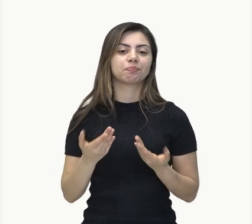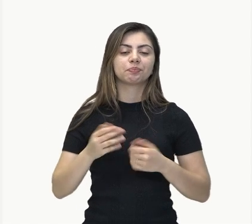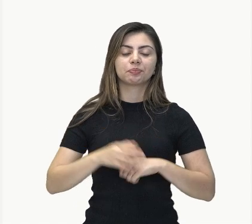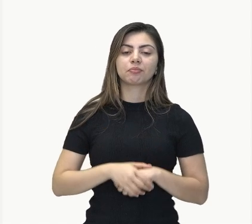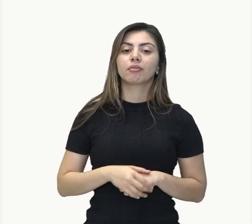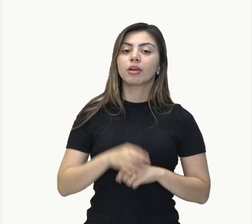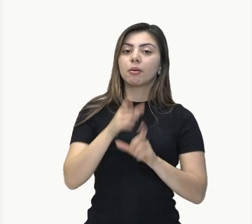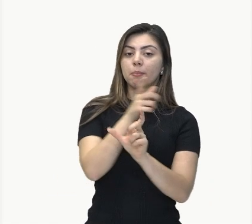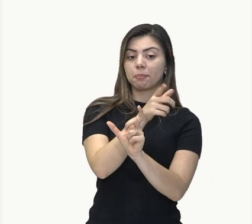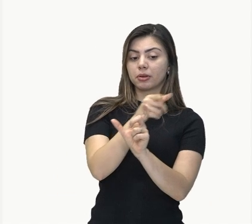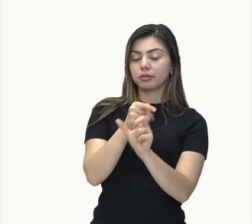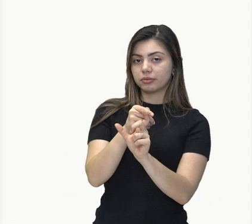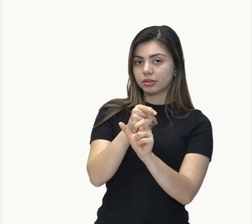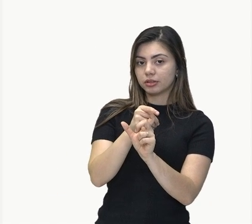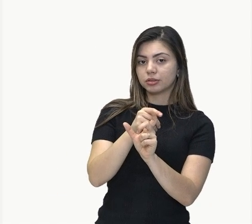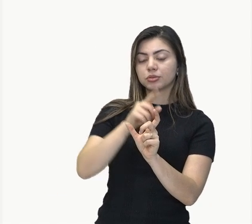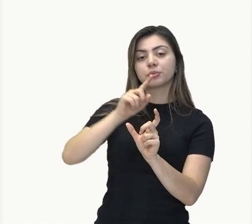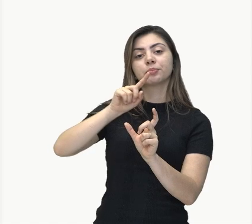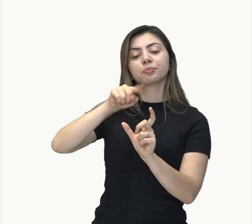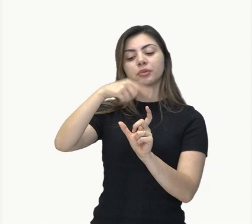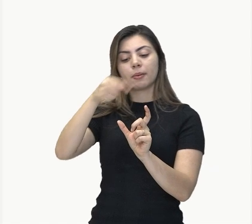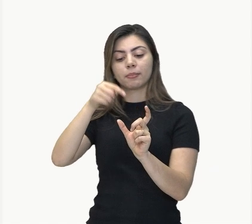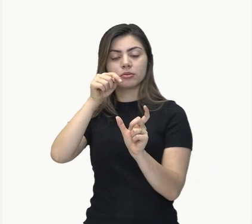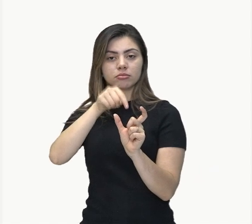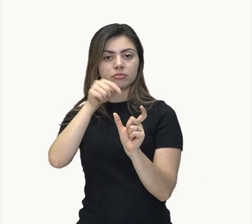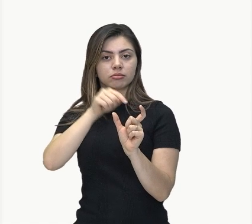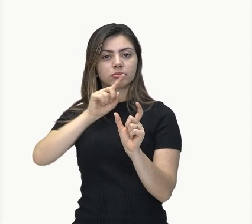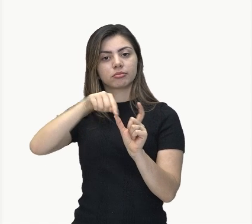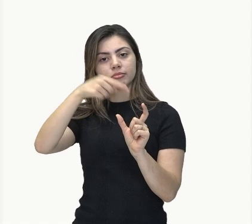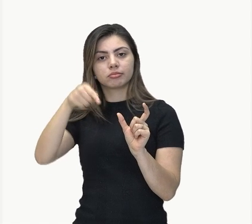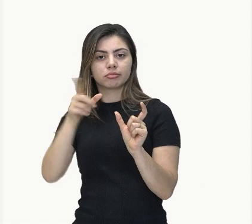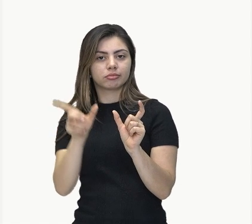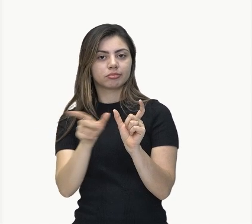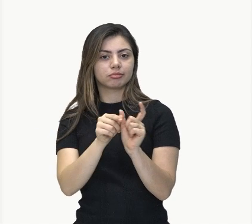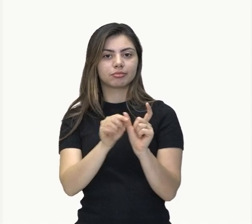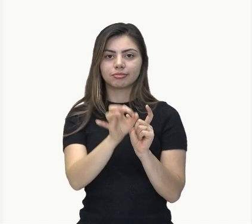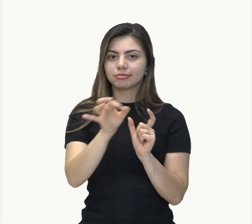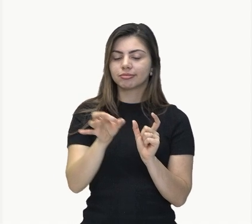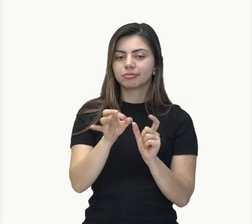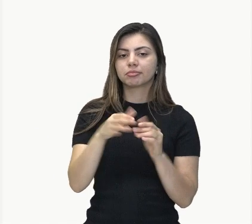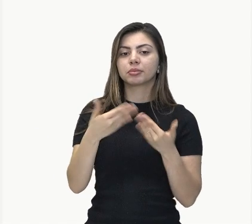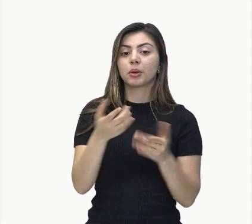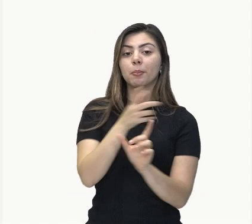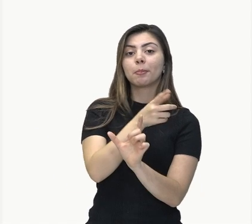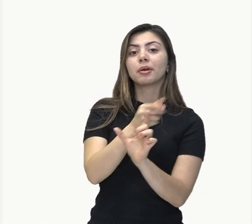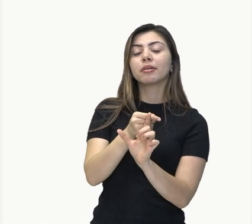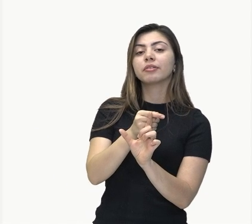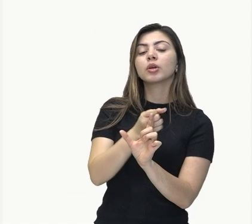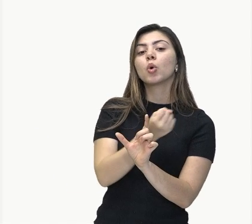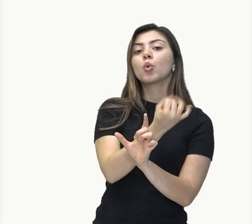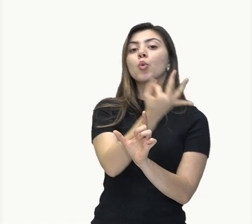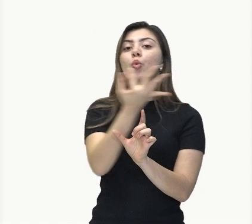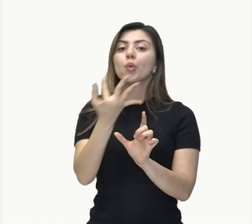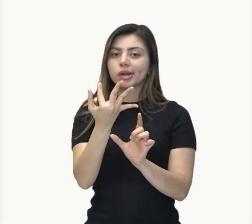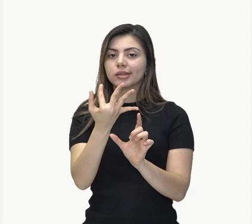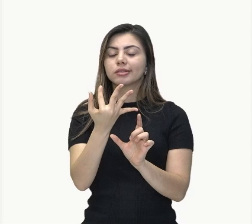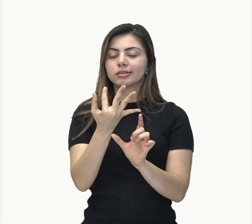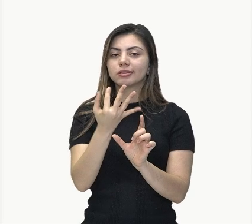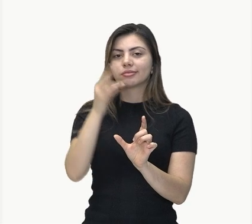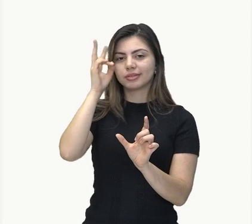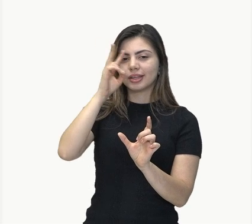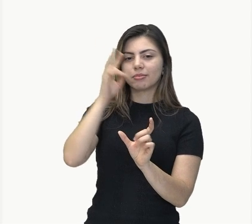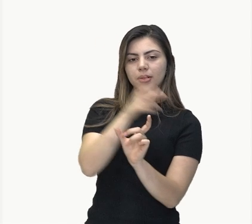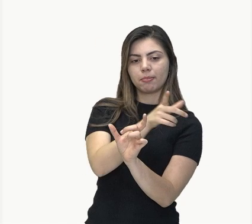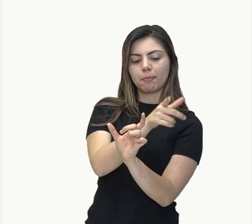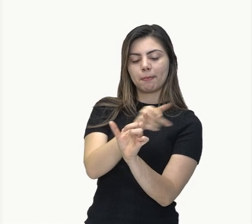o prefixo, o infixo e o sufixo. O prefixo é a quantidade, né? Nesse caso